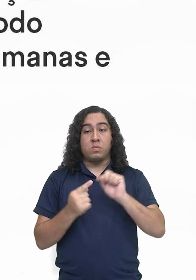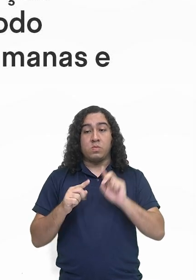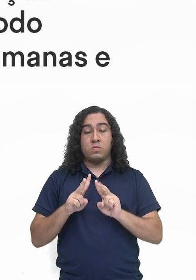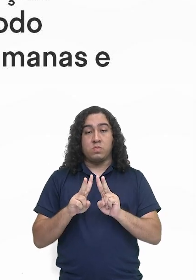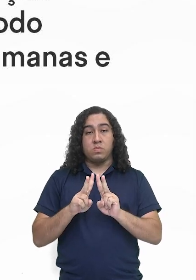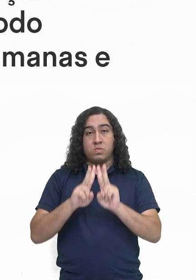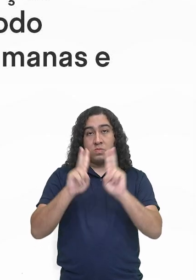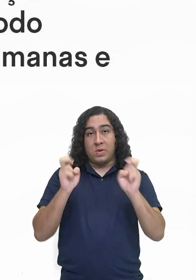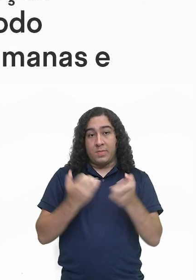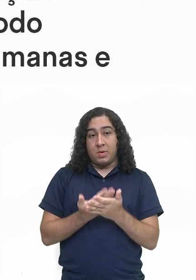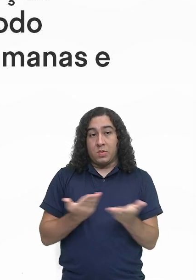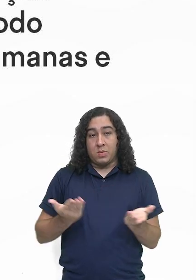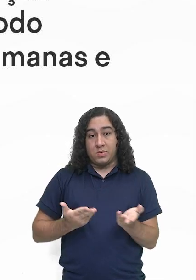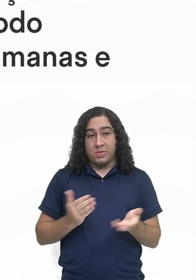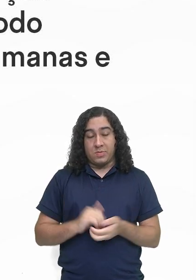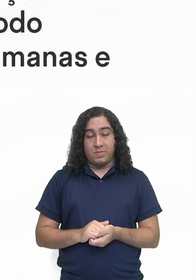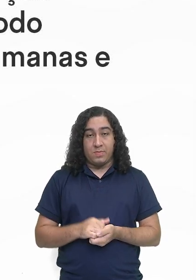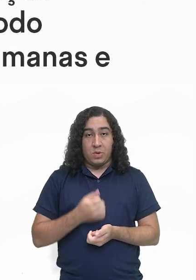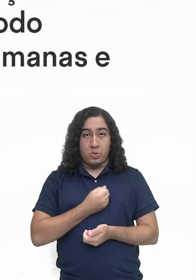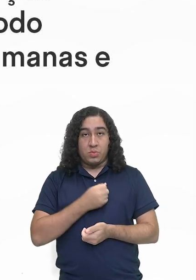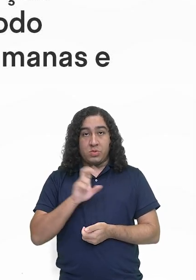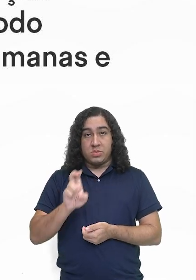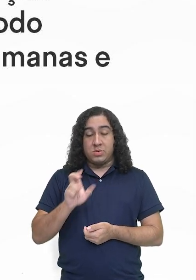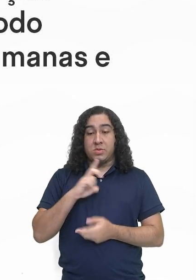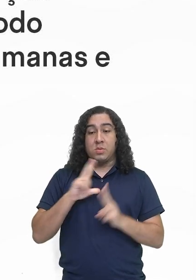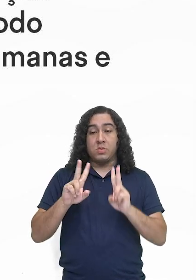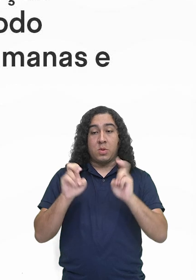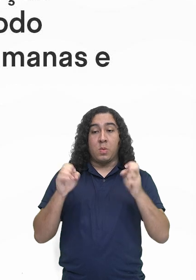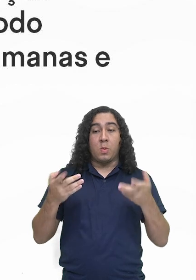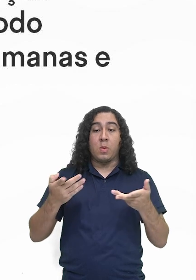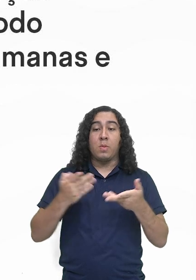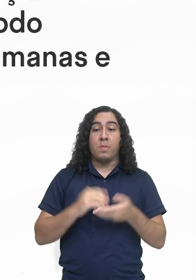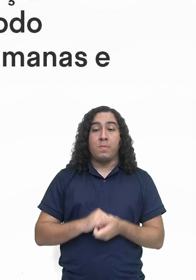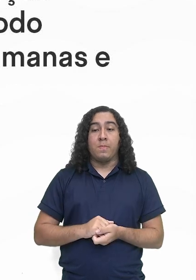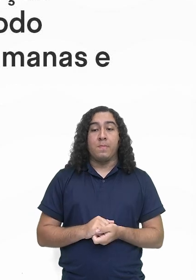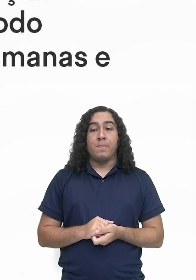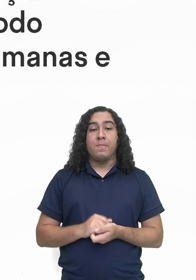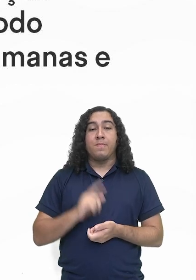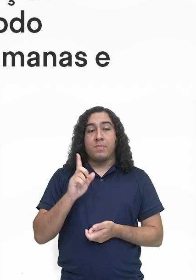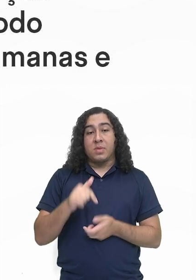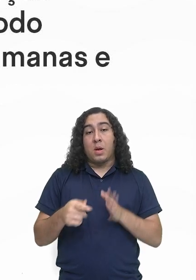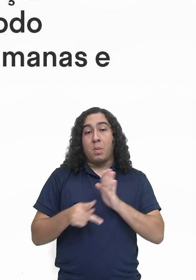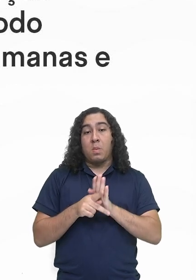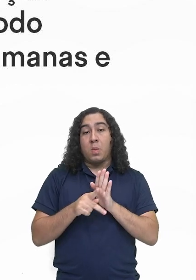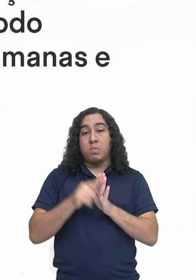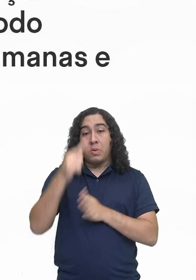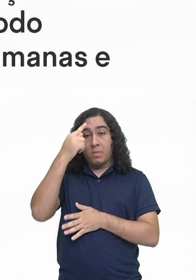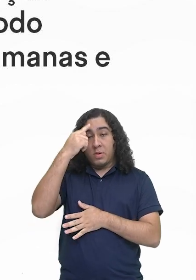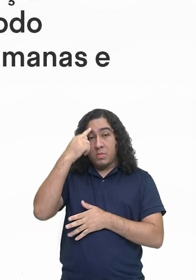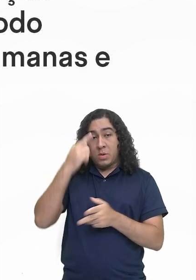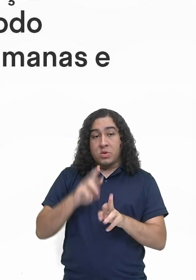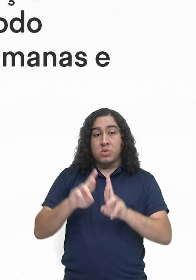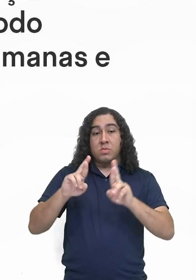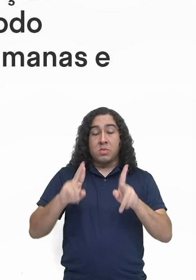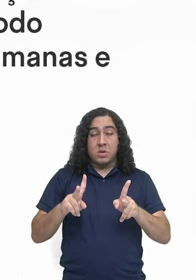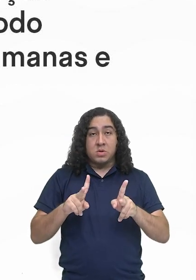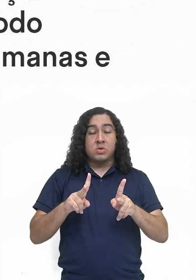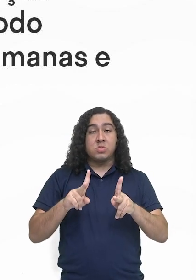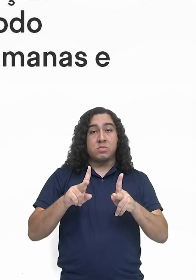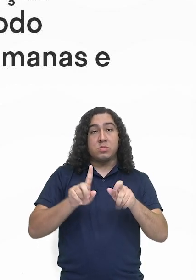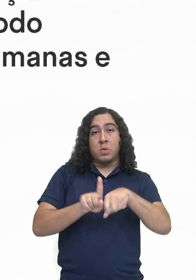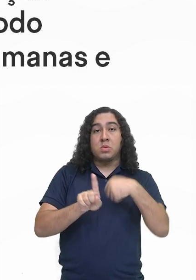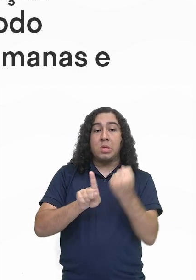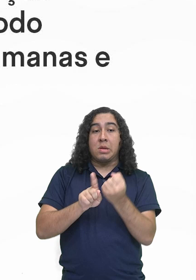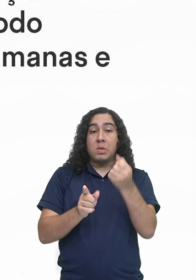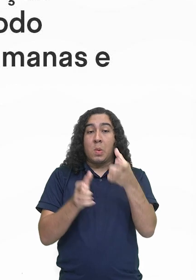conhecimento. A aula de número 5 tem como objeto de conhecimento formação do pensamento nas diferentes sociedades